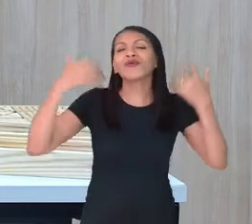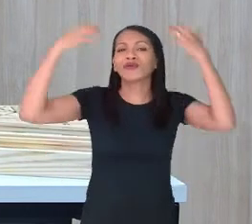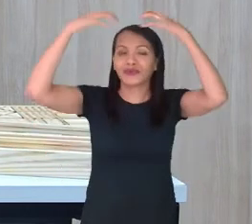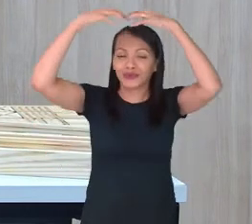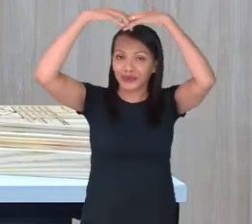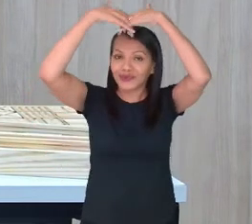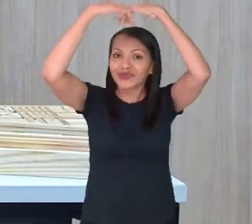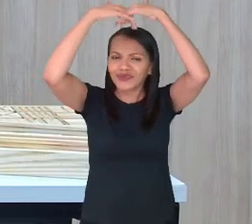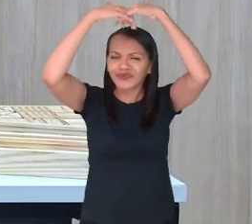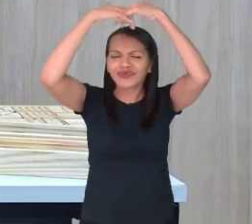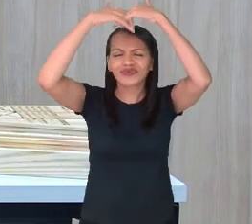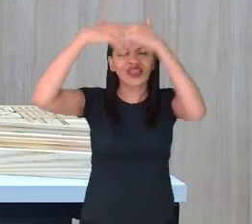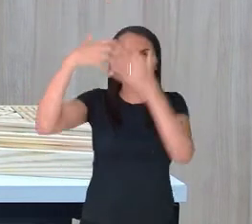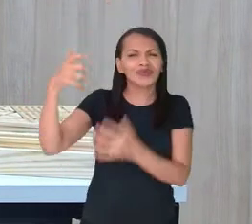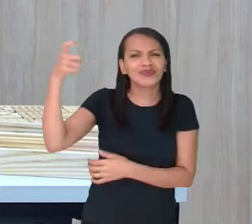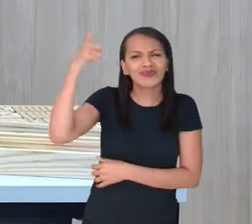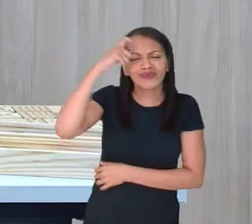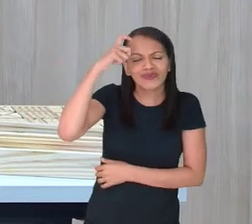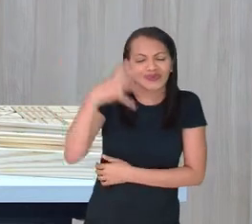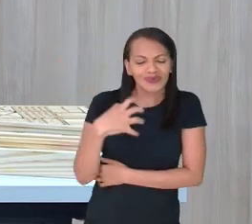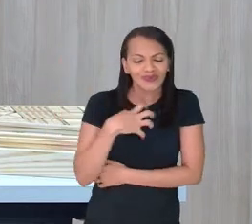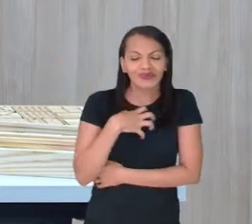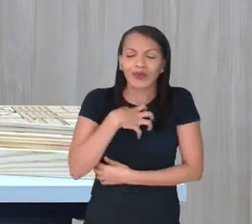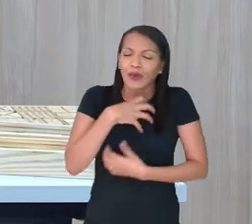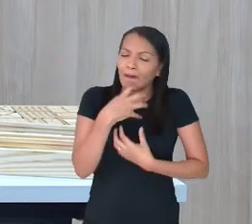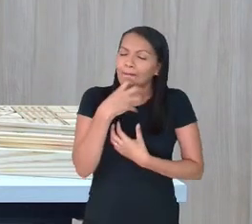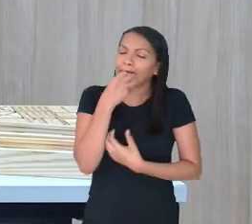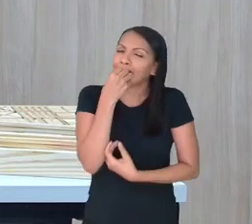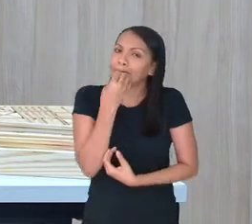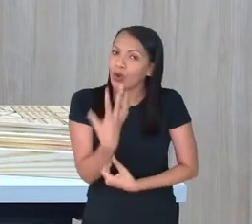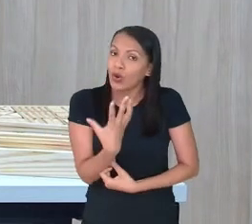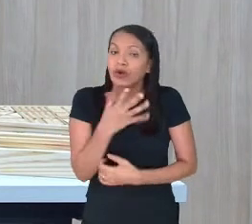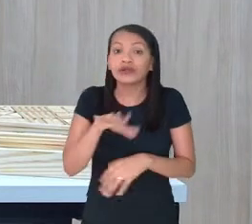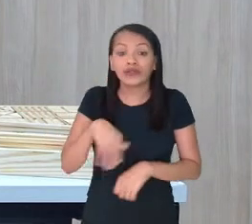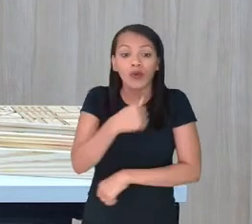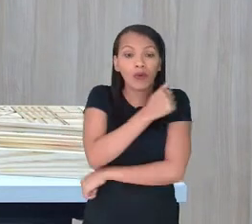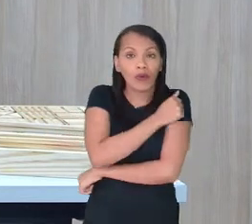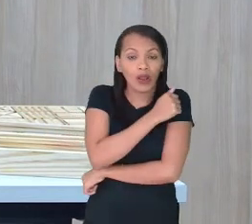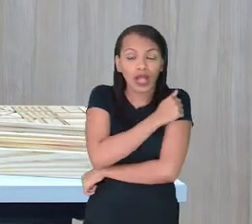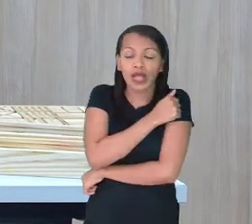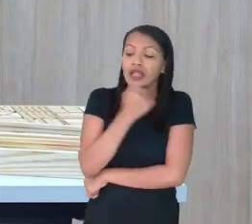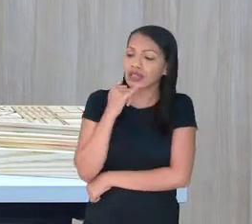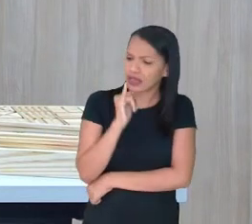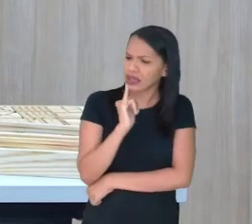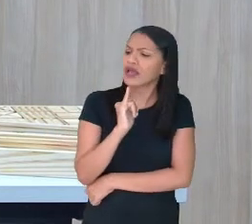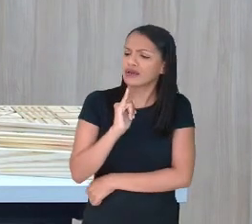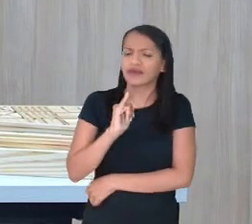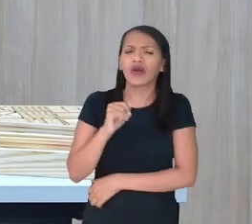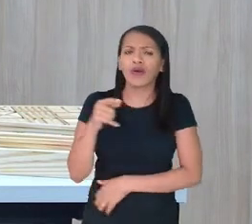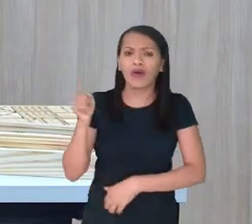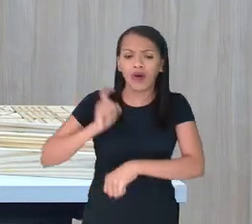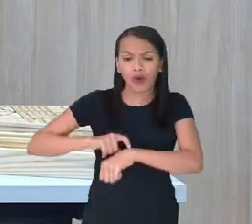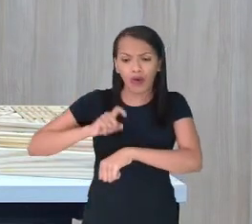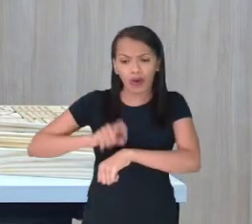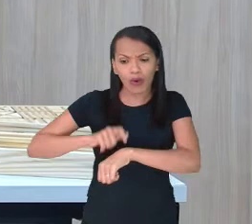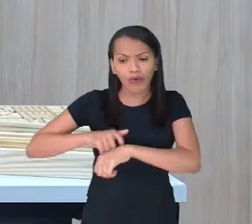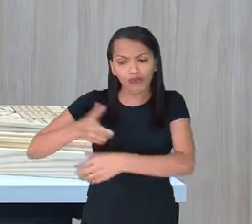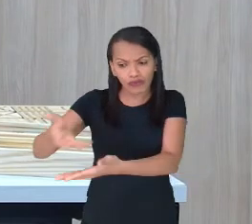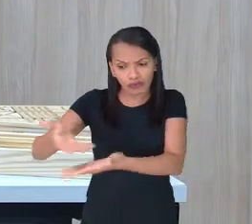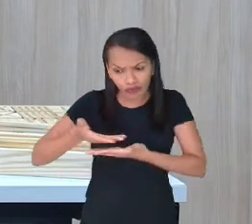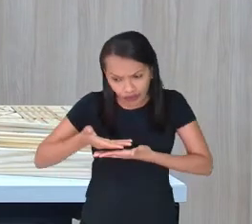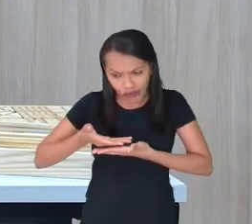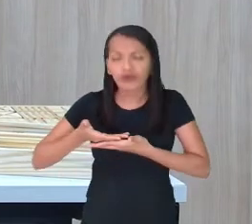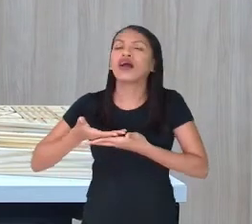bom, guardar essa informação e esse estudante, toda vez que disser que é o horário do atendimento dele, ele ir com